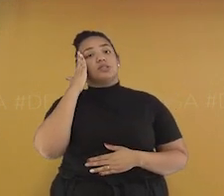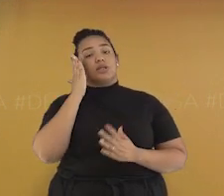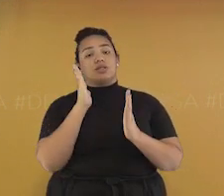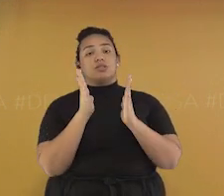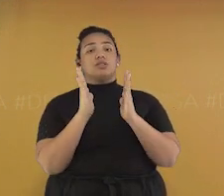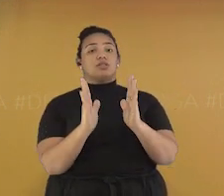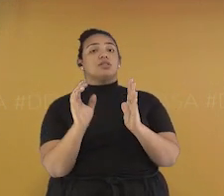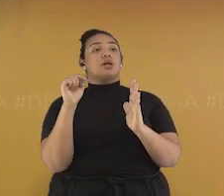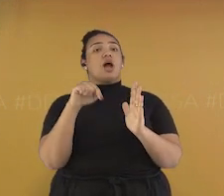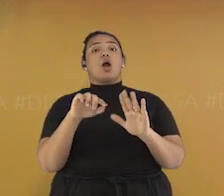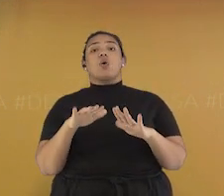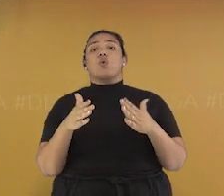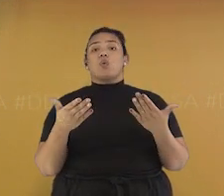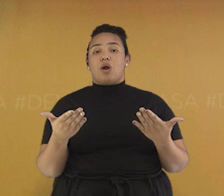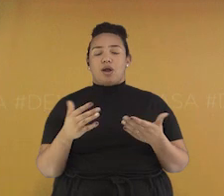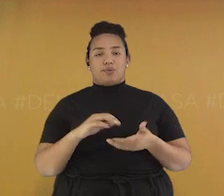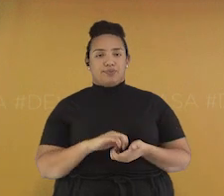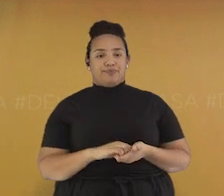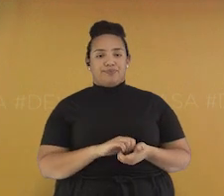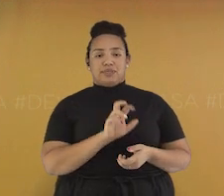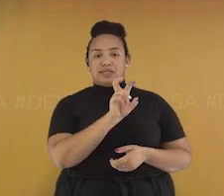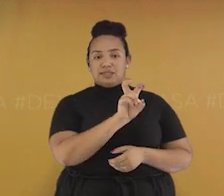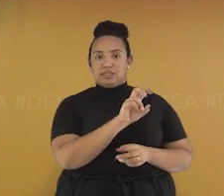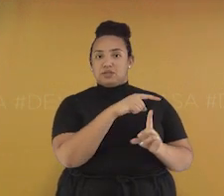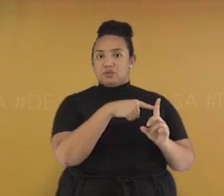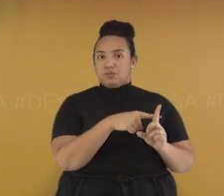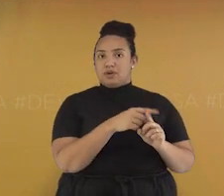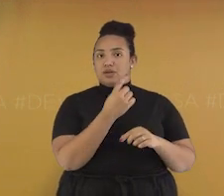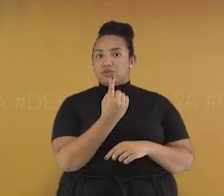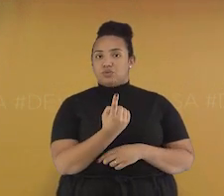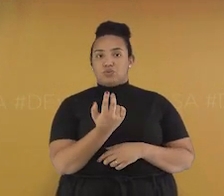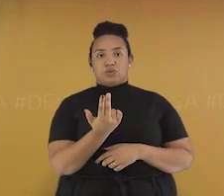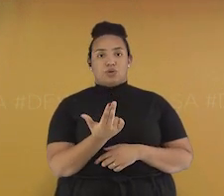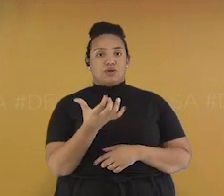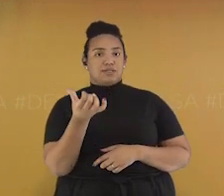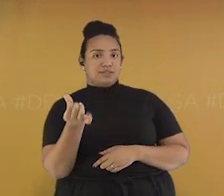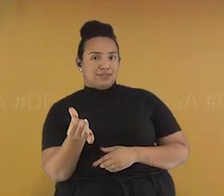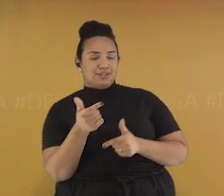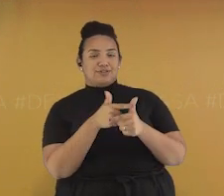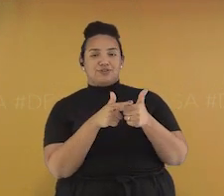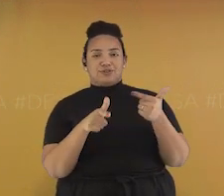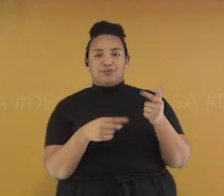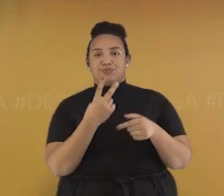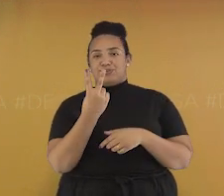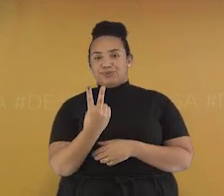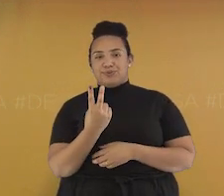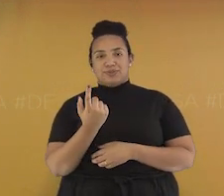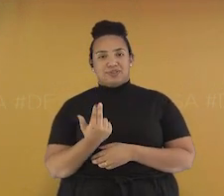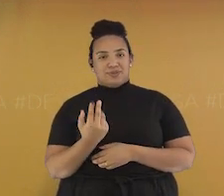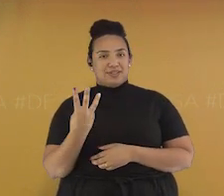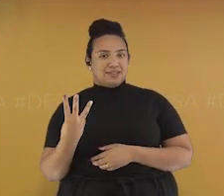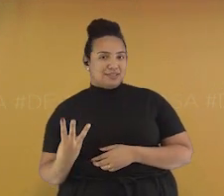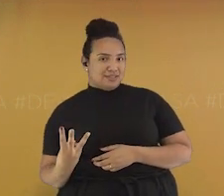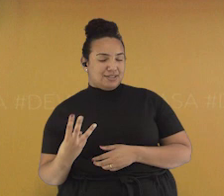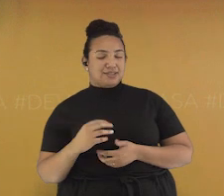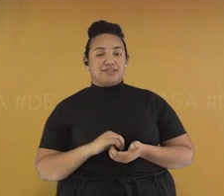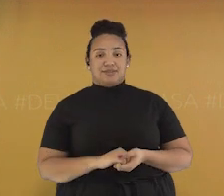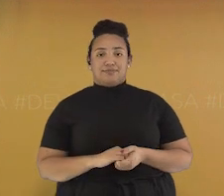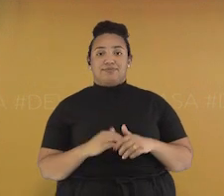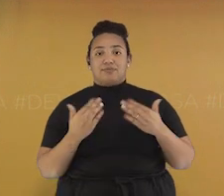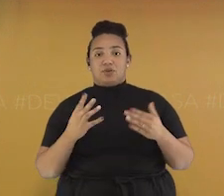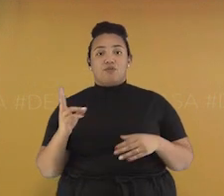qual é o valor central, devemos fazer 5 mais 1, que é 6, dividido por 2, que é